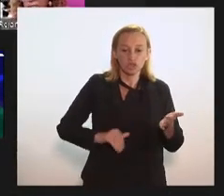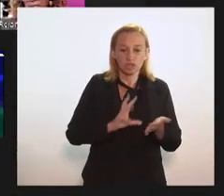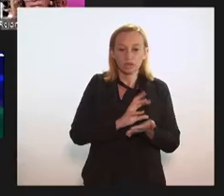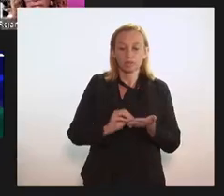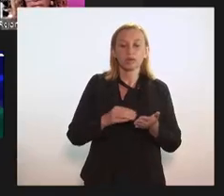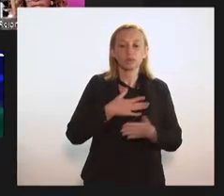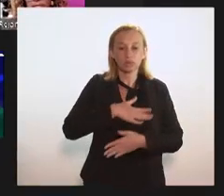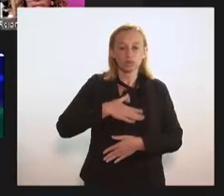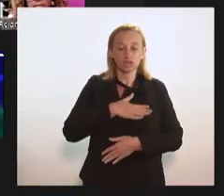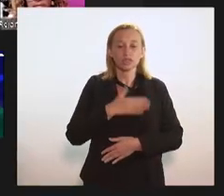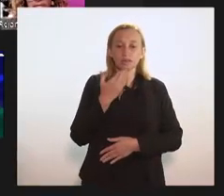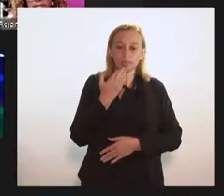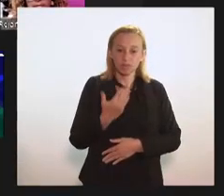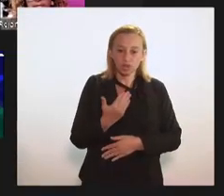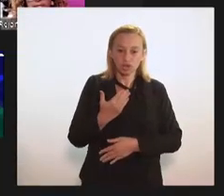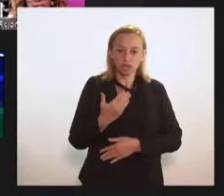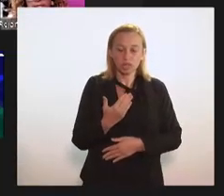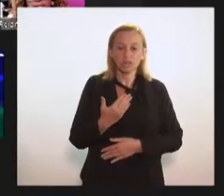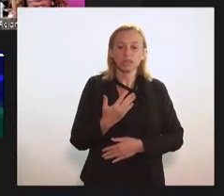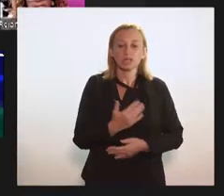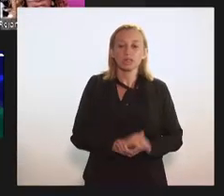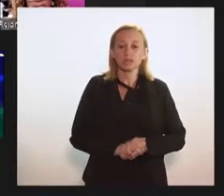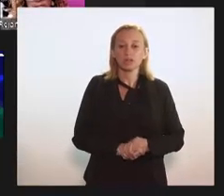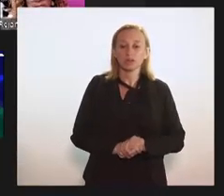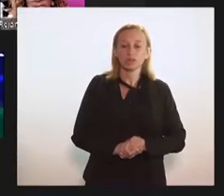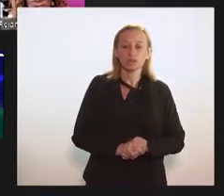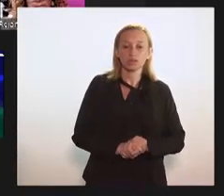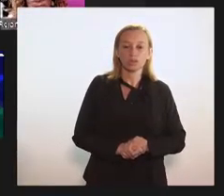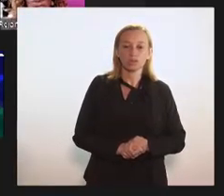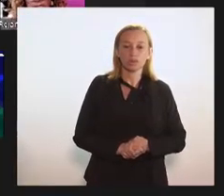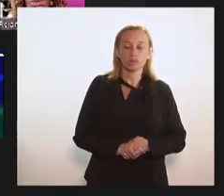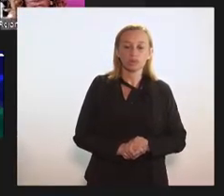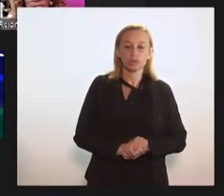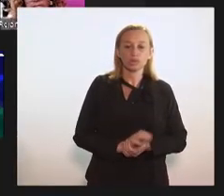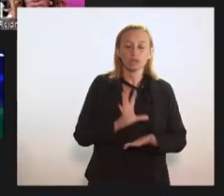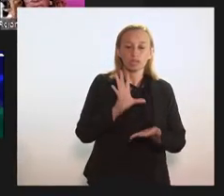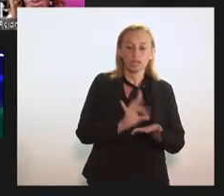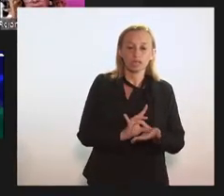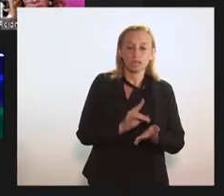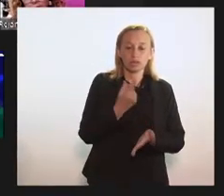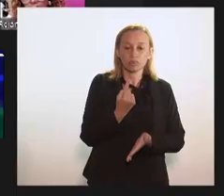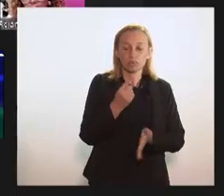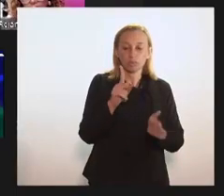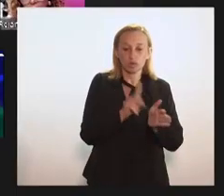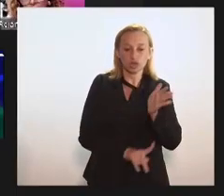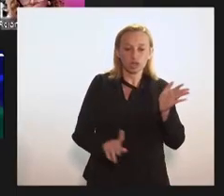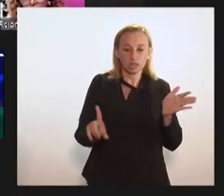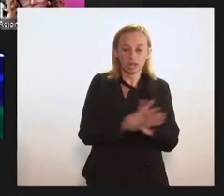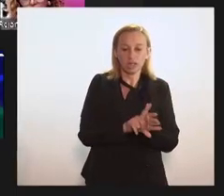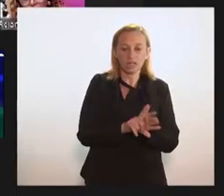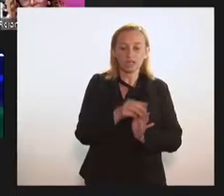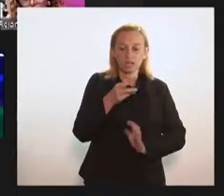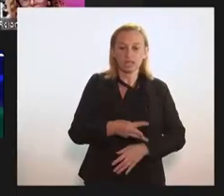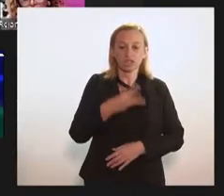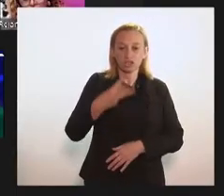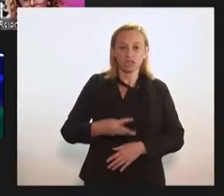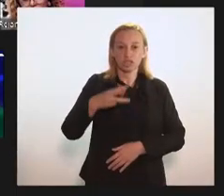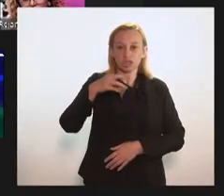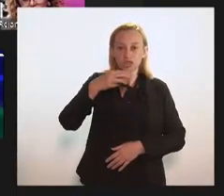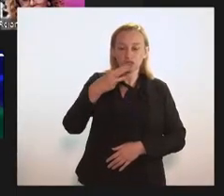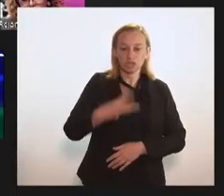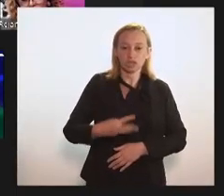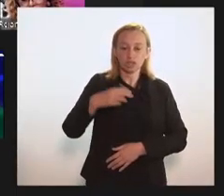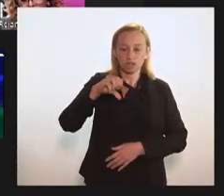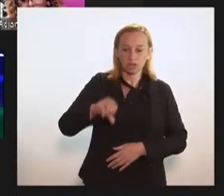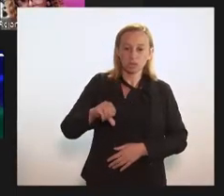pauta, eu gostaria de pedir, solicitar que seja anexado um projeto de lei 3339, de minha